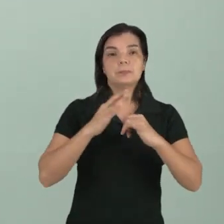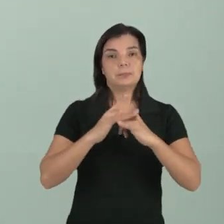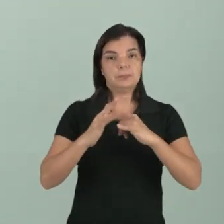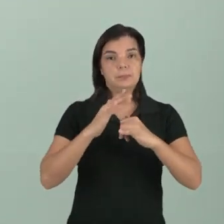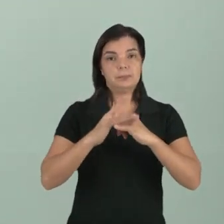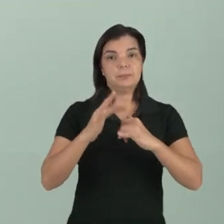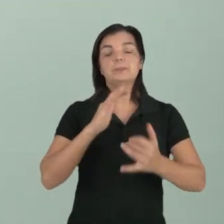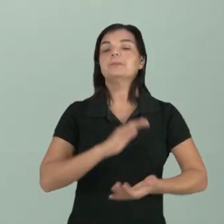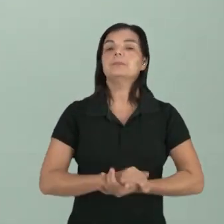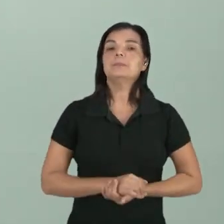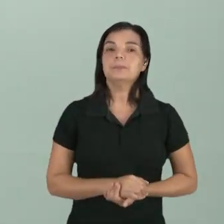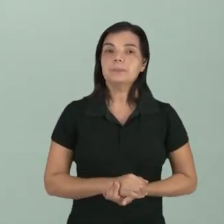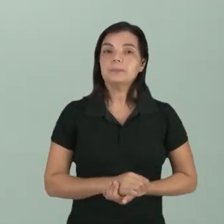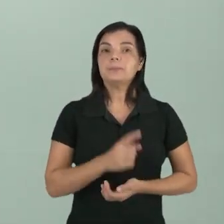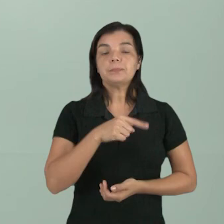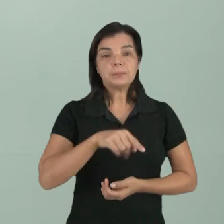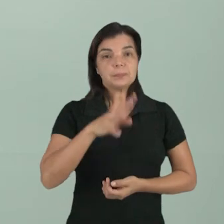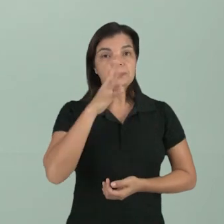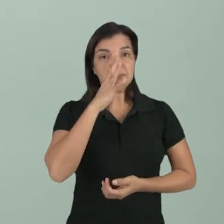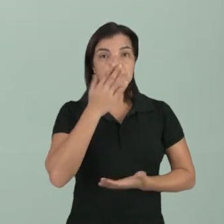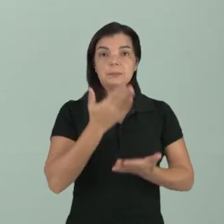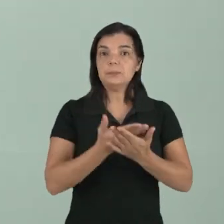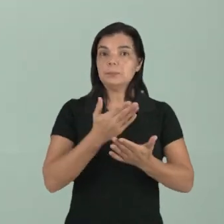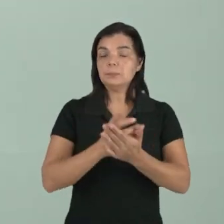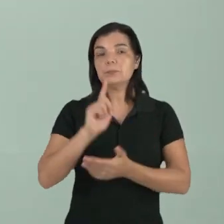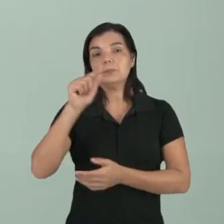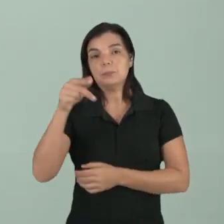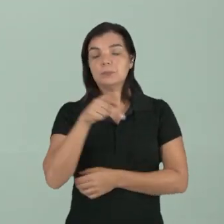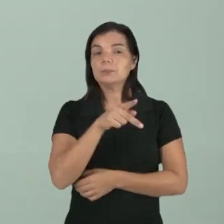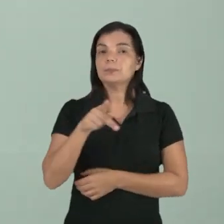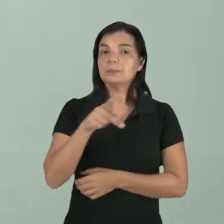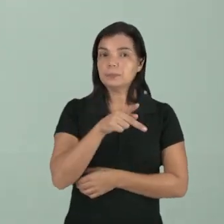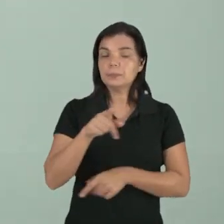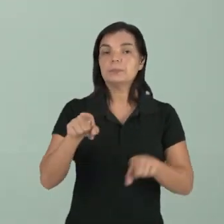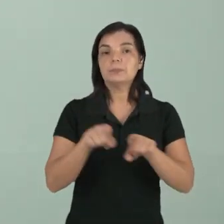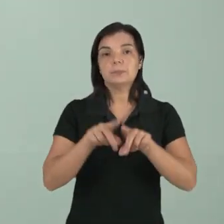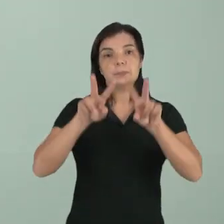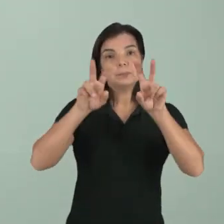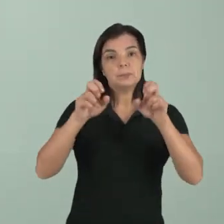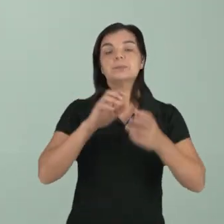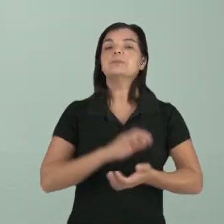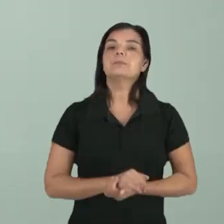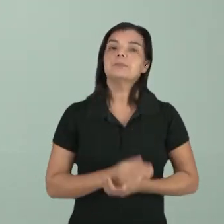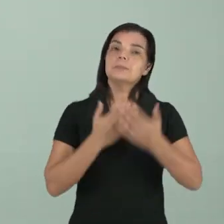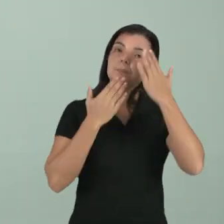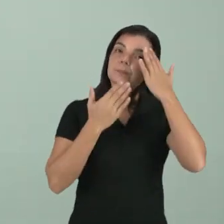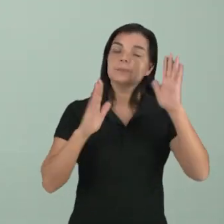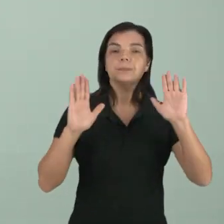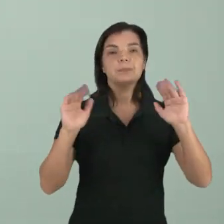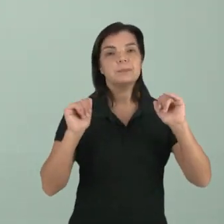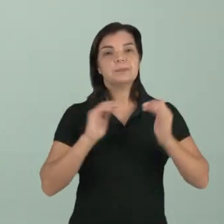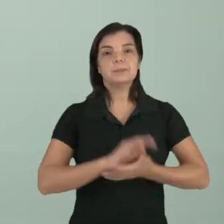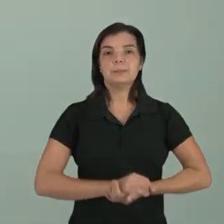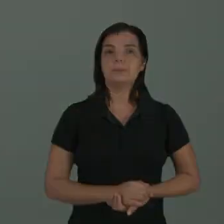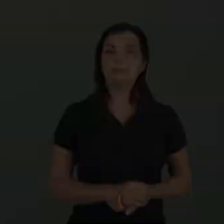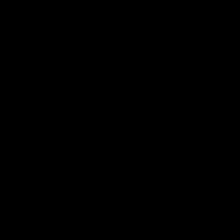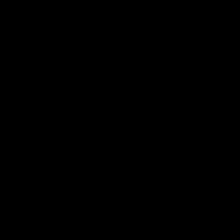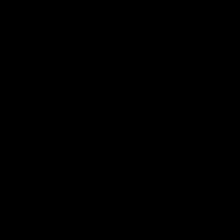YouTube Aulas EAD, que você vai assistir a minha aula e de outros professores sobre essa temática. Muito obrigado e tchau!